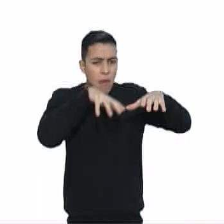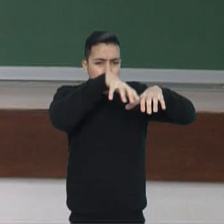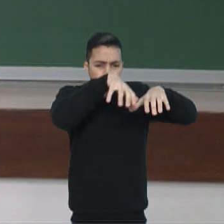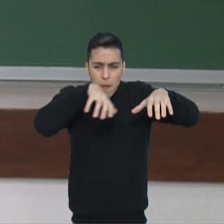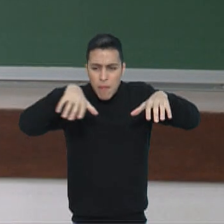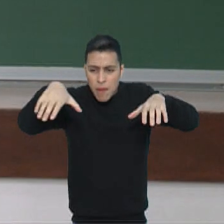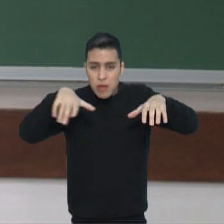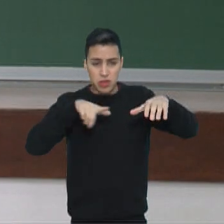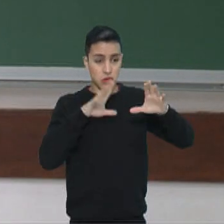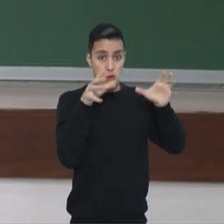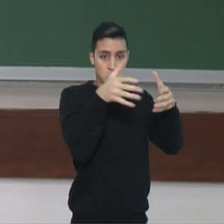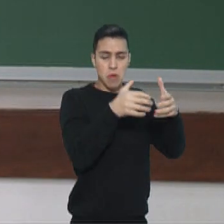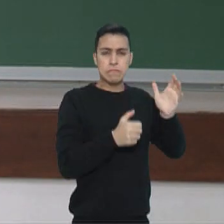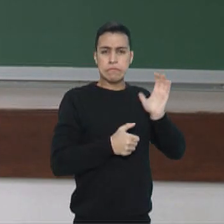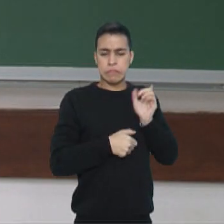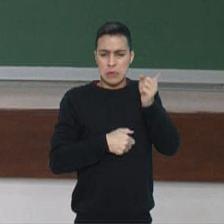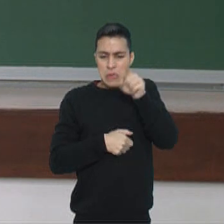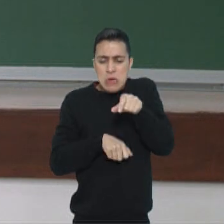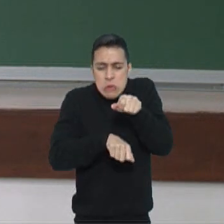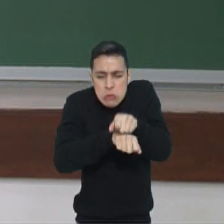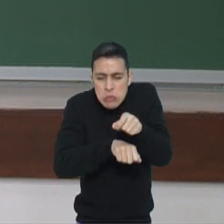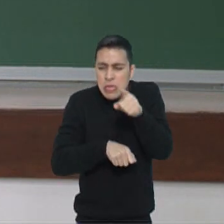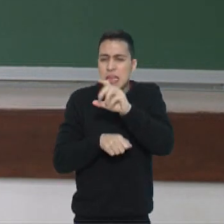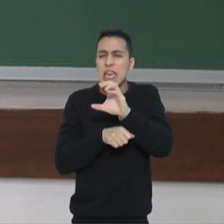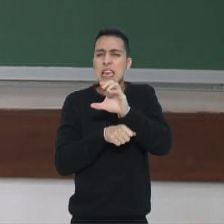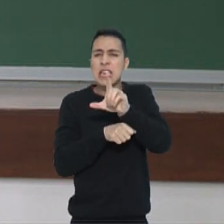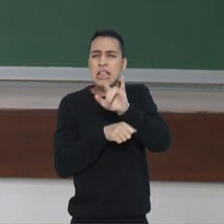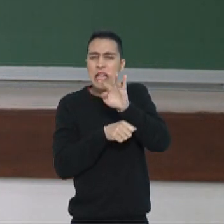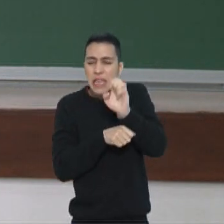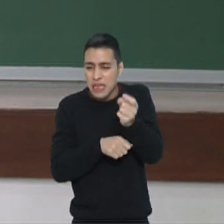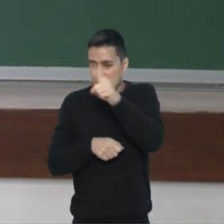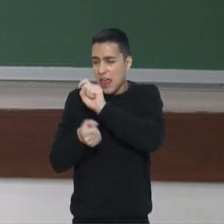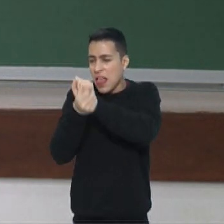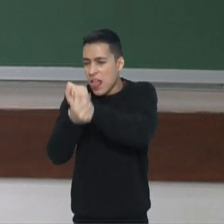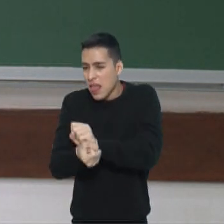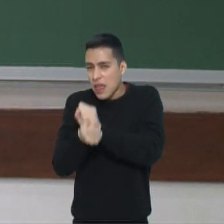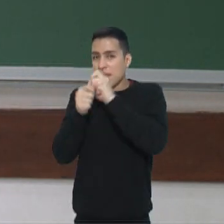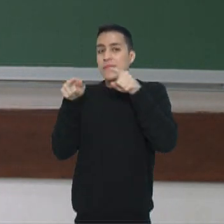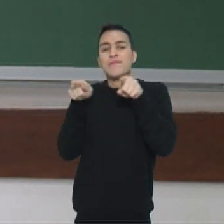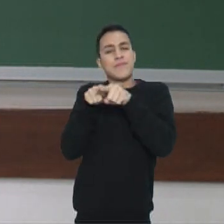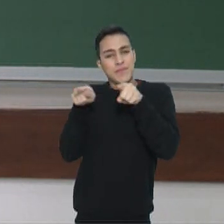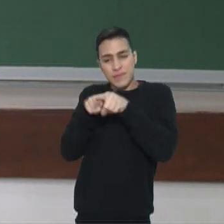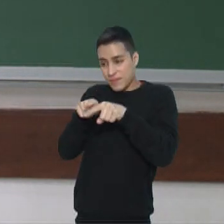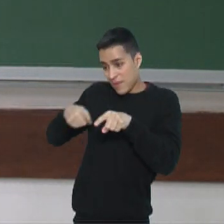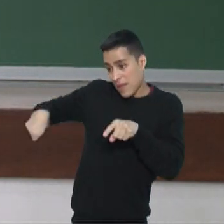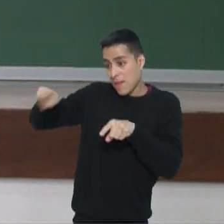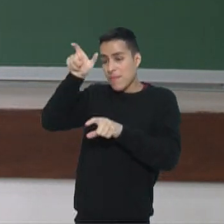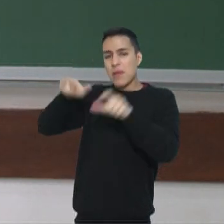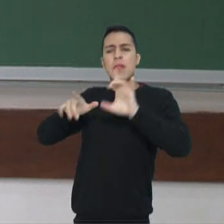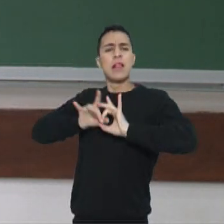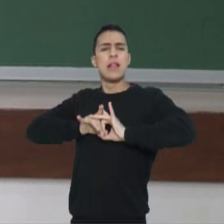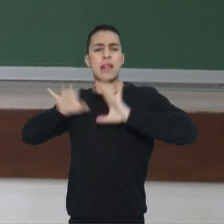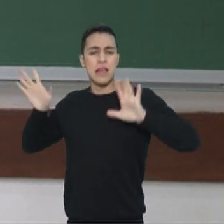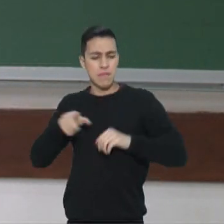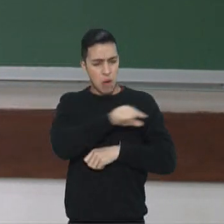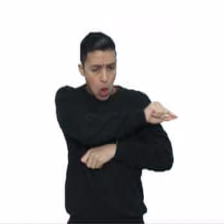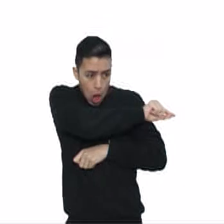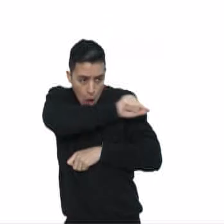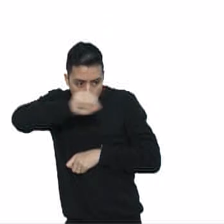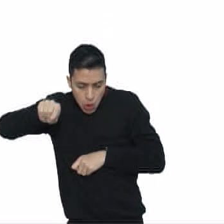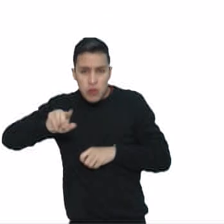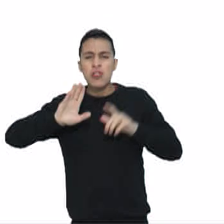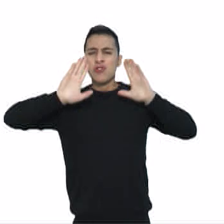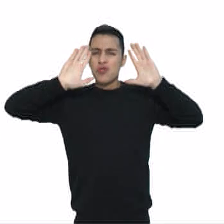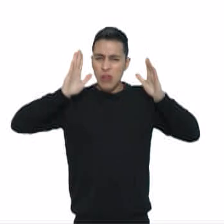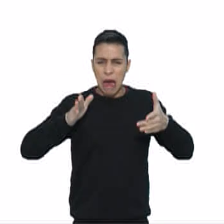entre patrícios, plebeus, clientes, escravos e também libertos. Havia